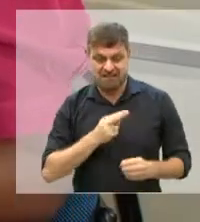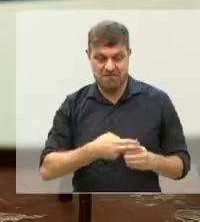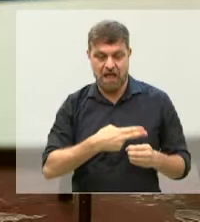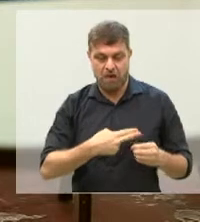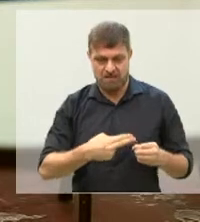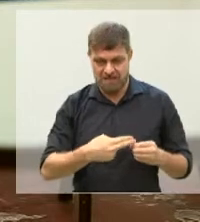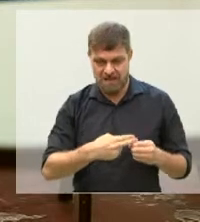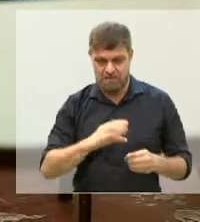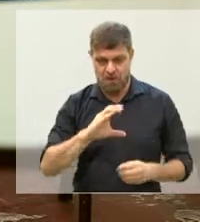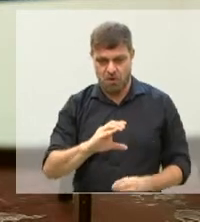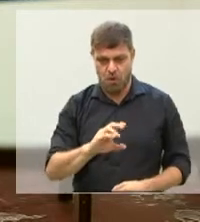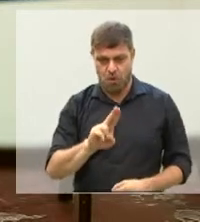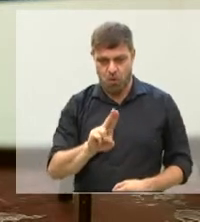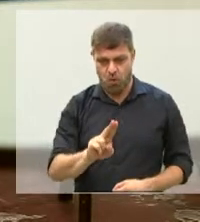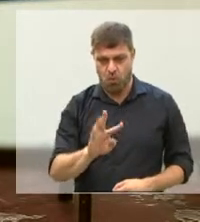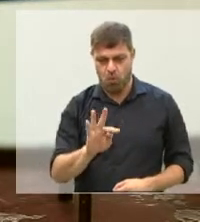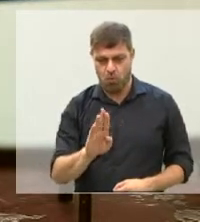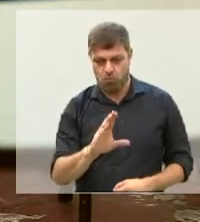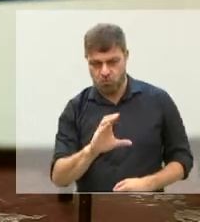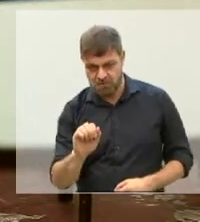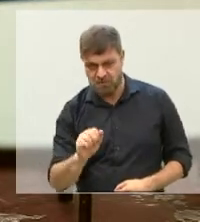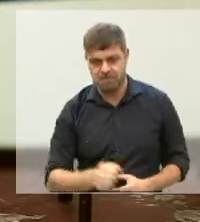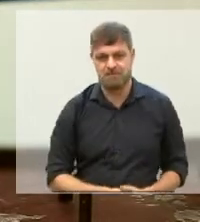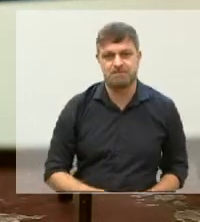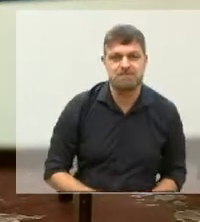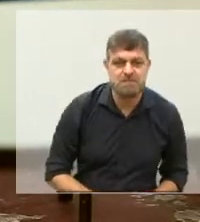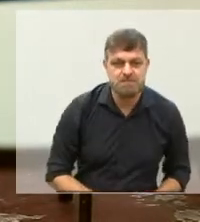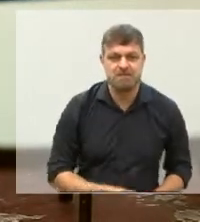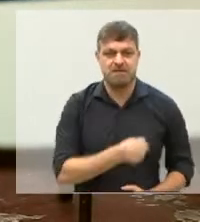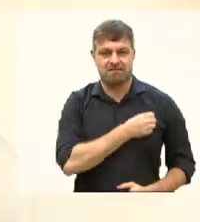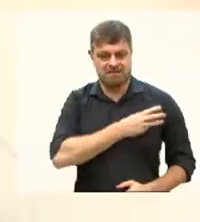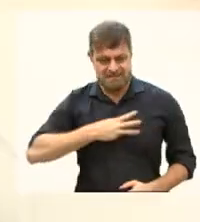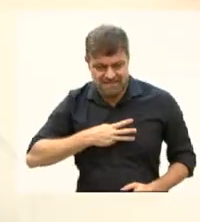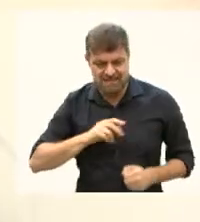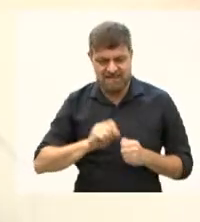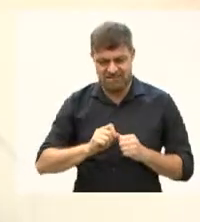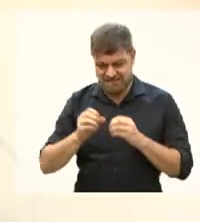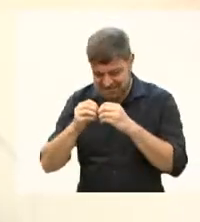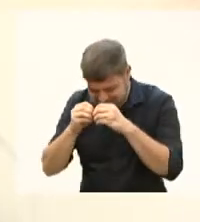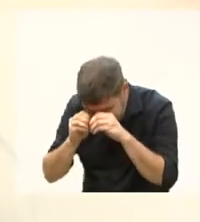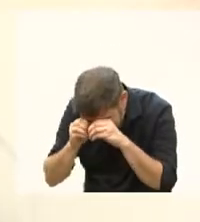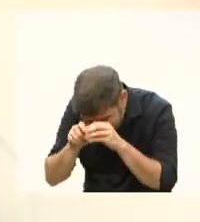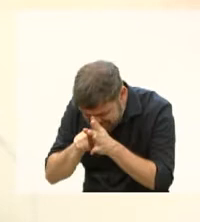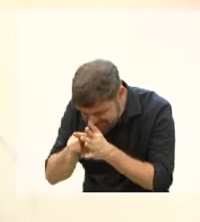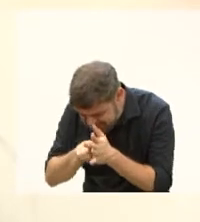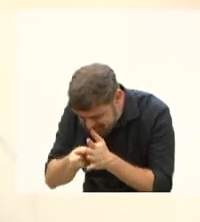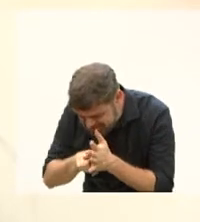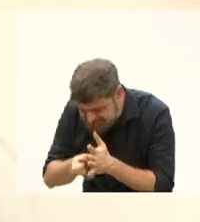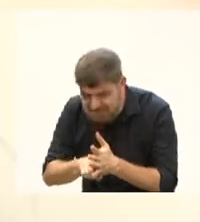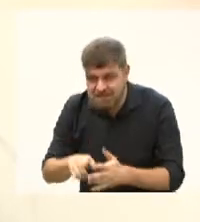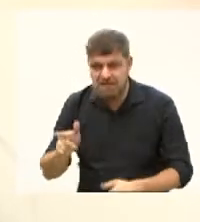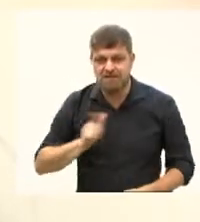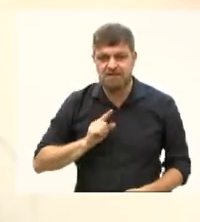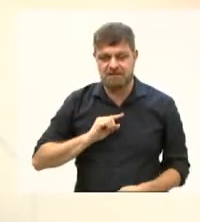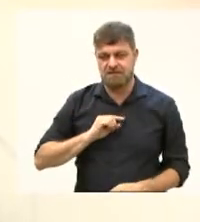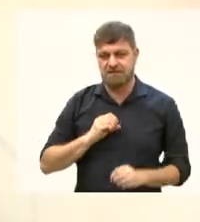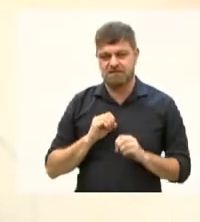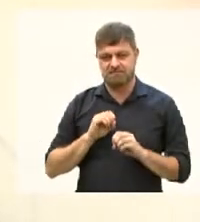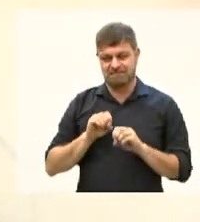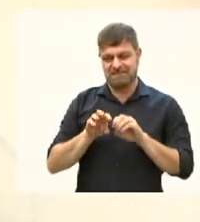Isso. Então, o Senai faz as aulas de laboratório. E tem a distância,